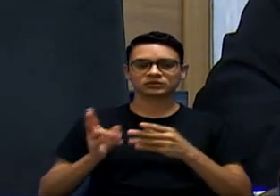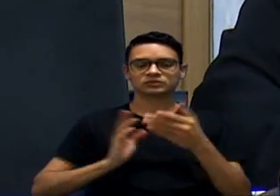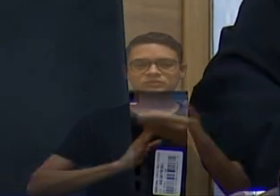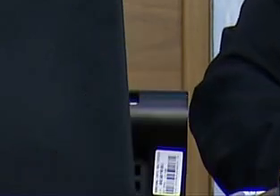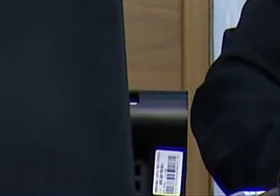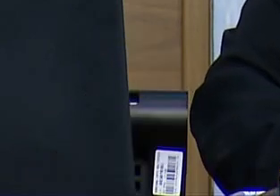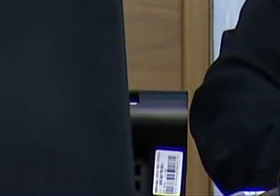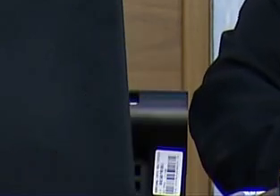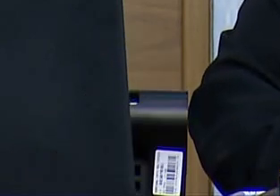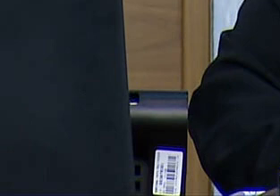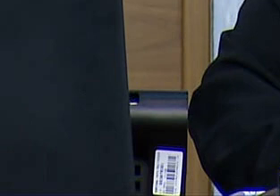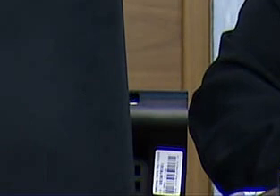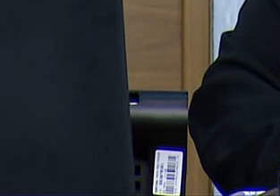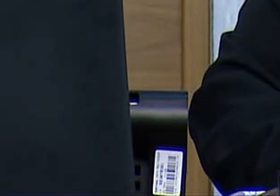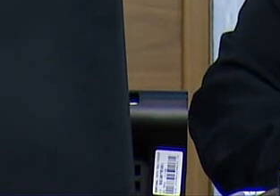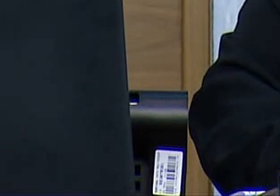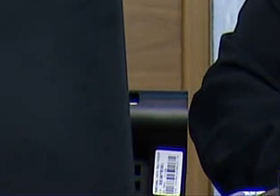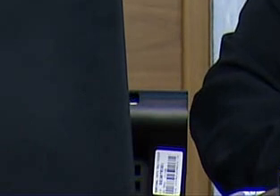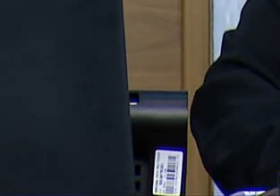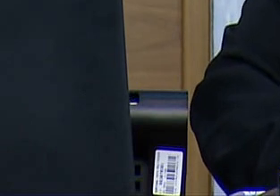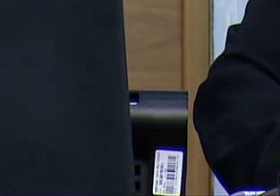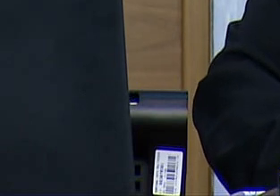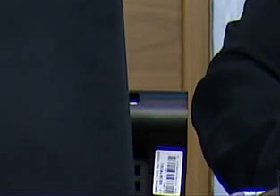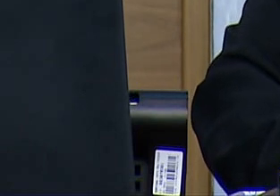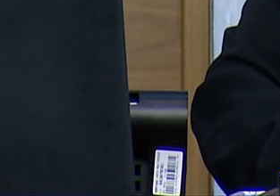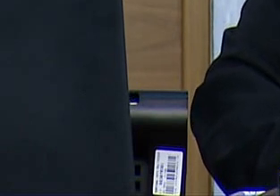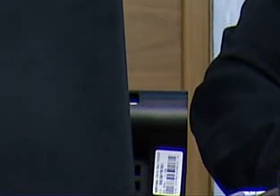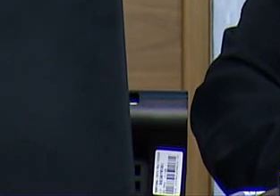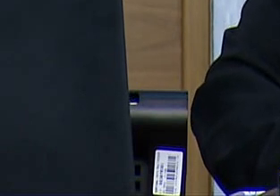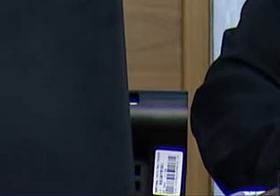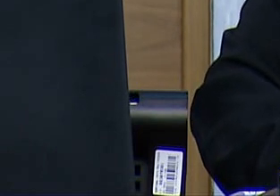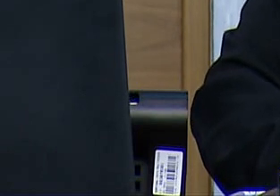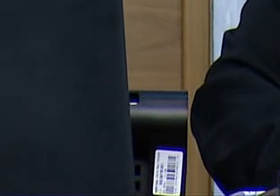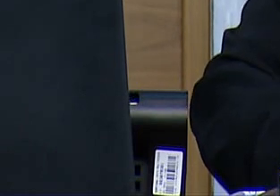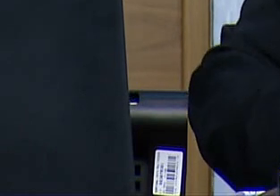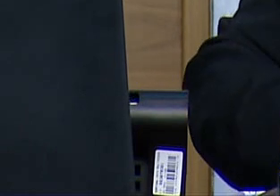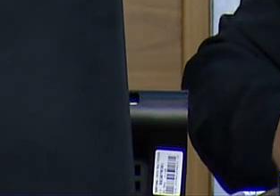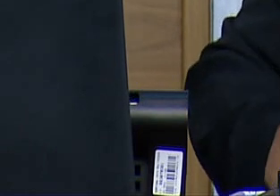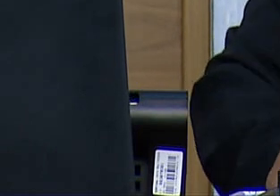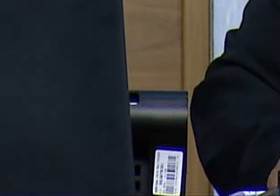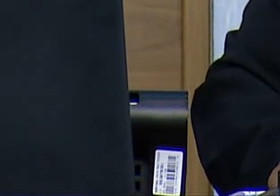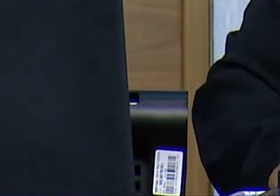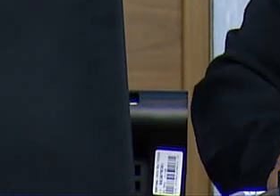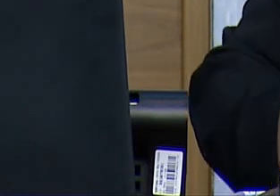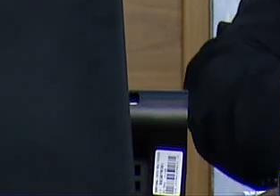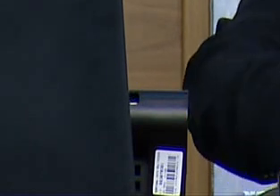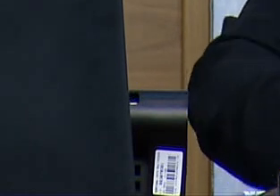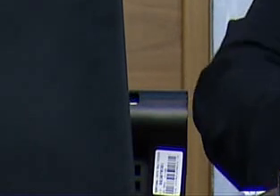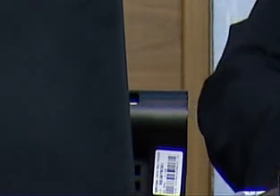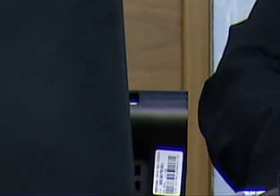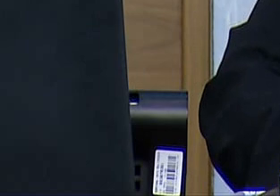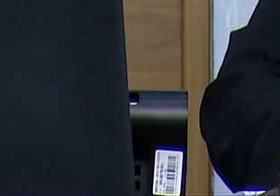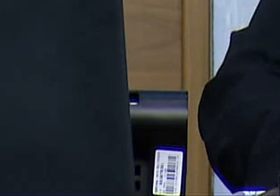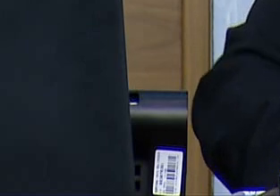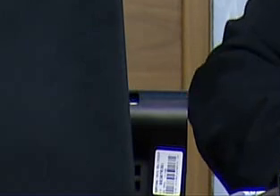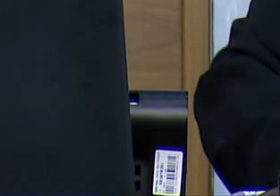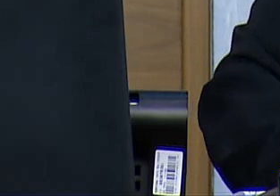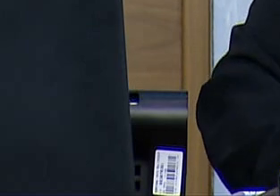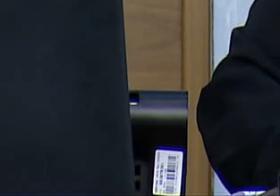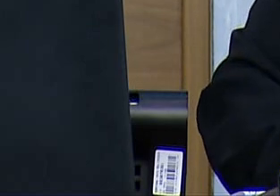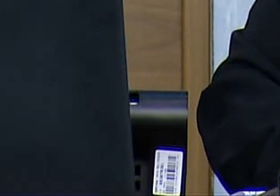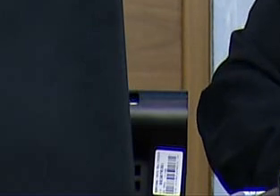aprovado. É até uma emenda da Comissão de Justiça. Eu coloco em votação. Os vereadores concordam, permaneçam como estão, os contrários, que está